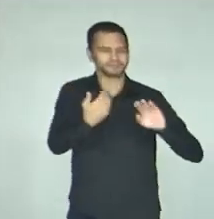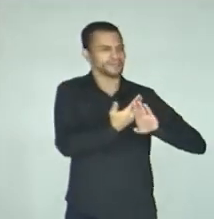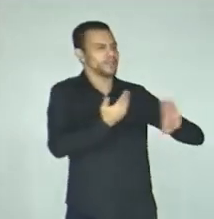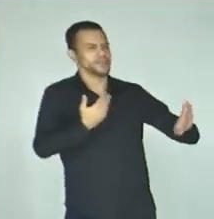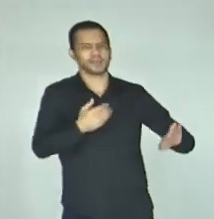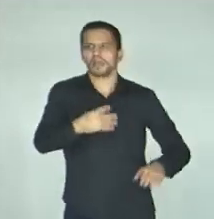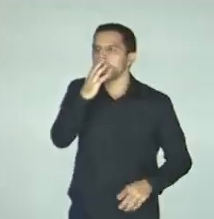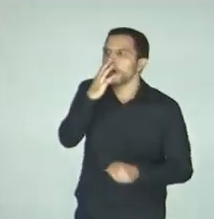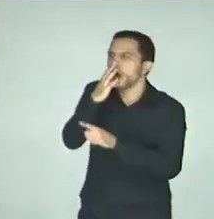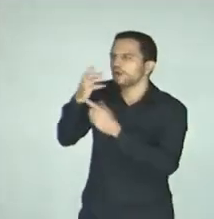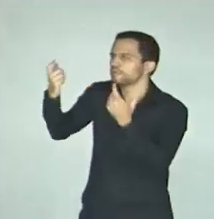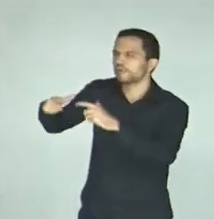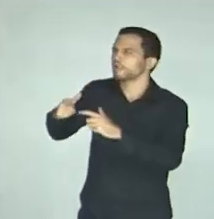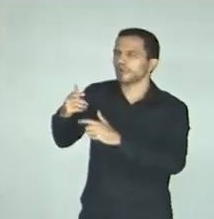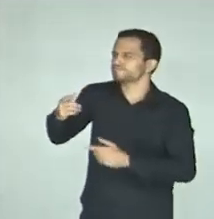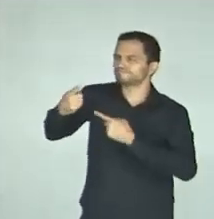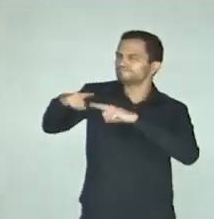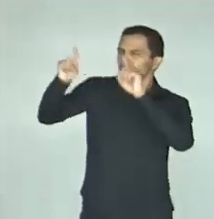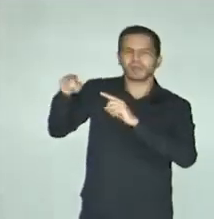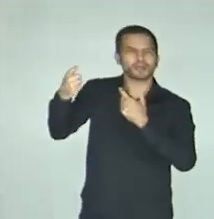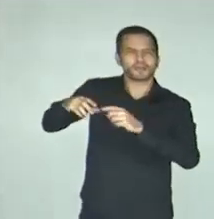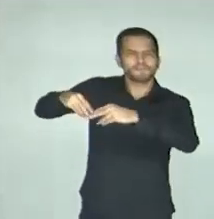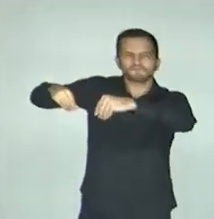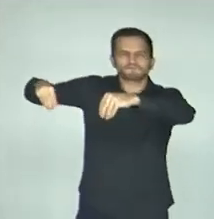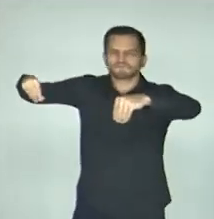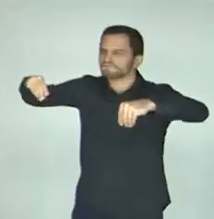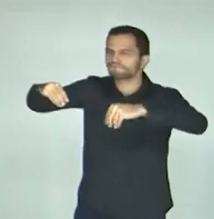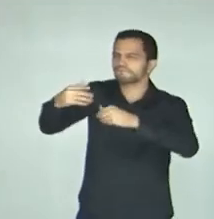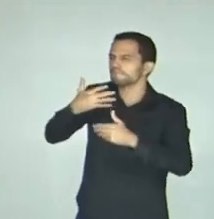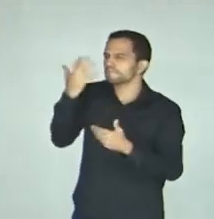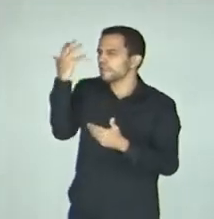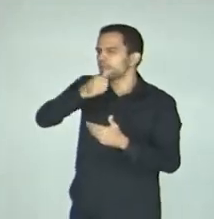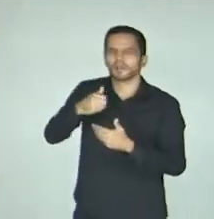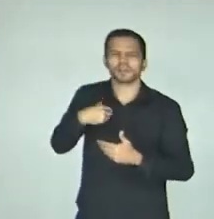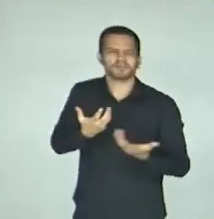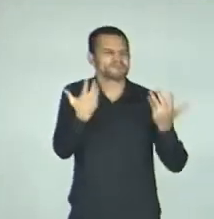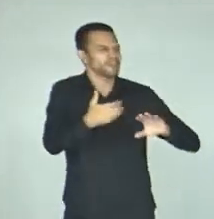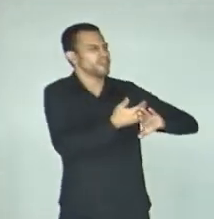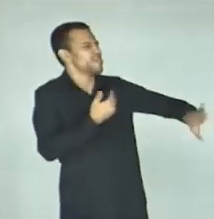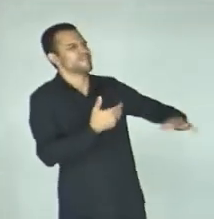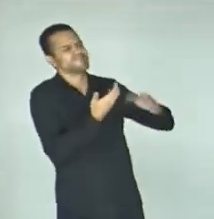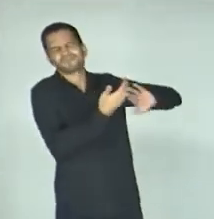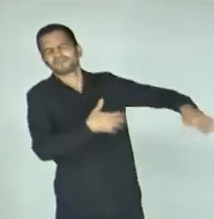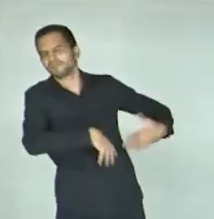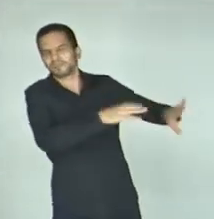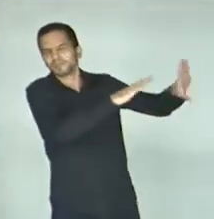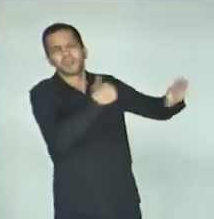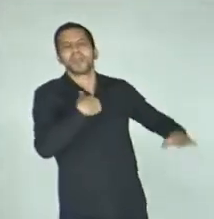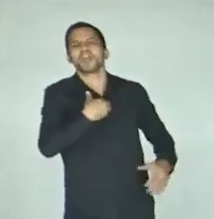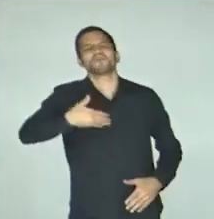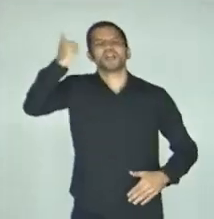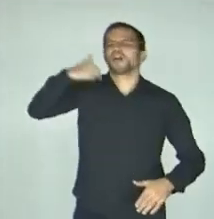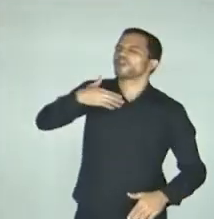olha que terra fértil Olha que terra maravilhosa eu vou ficar com meu tio nada eu fui a prosperar mais que ele eu vou